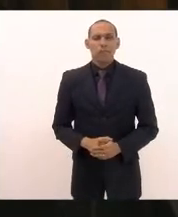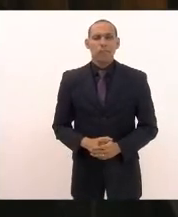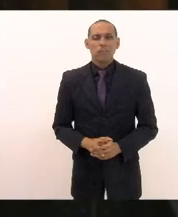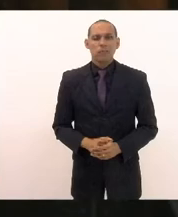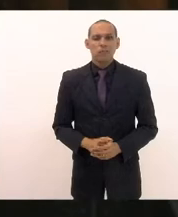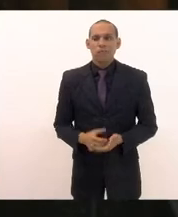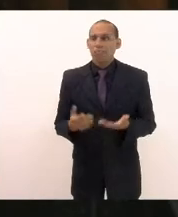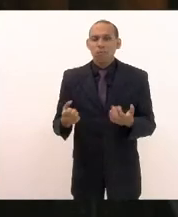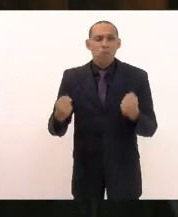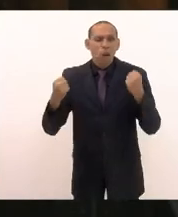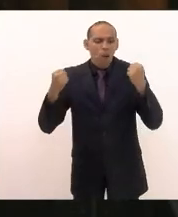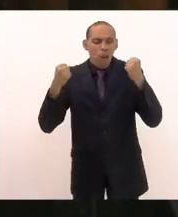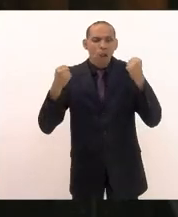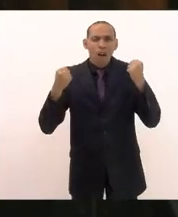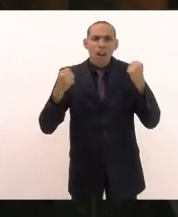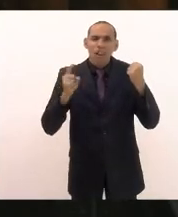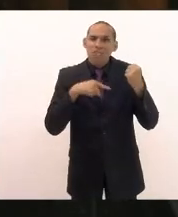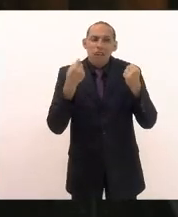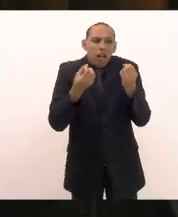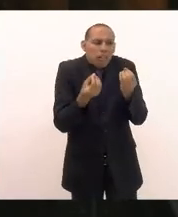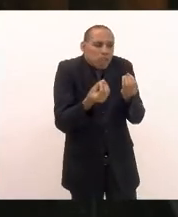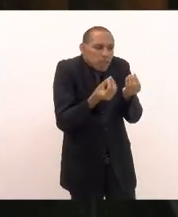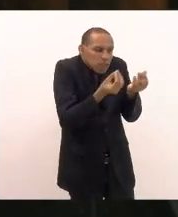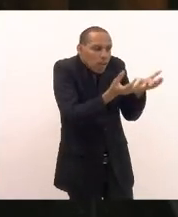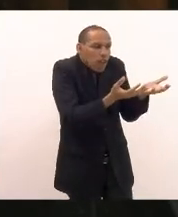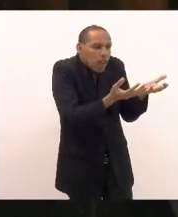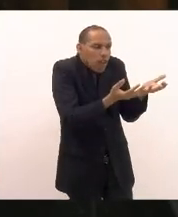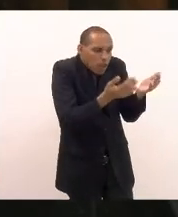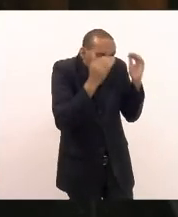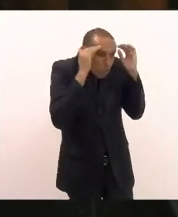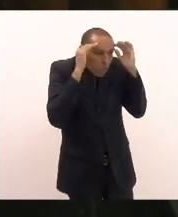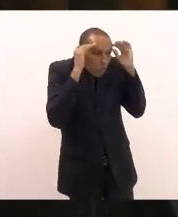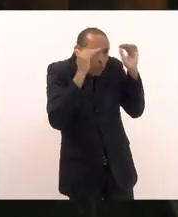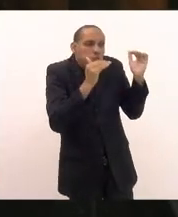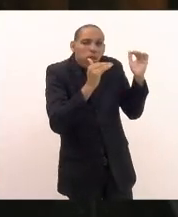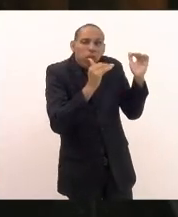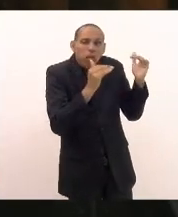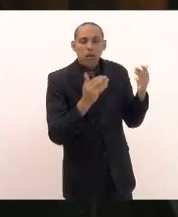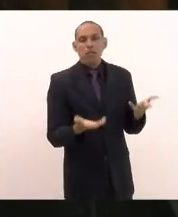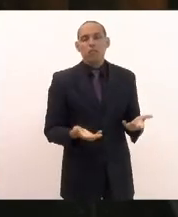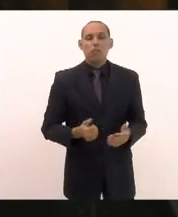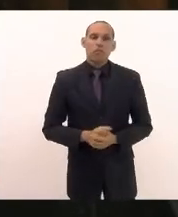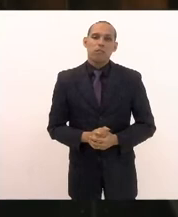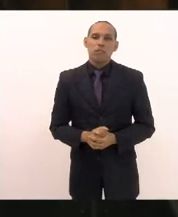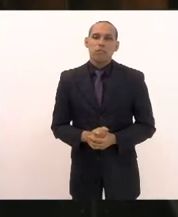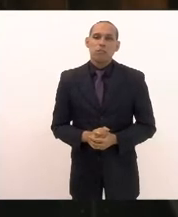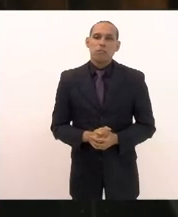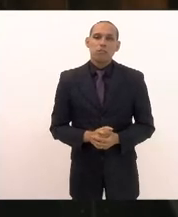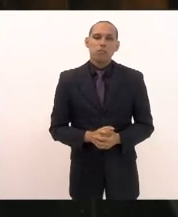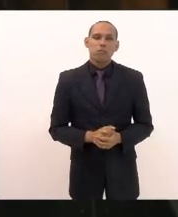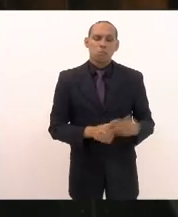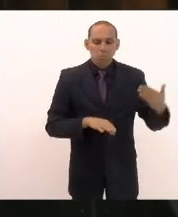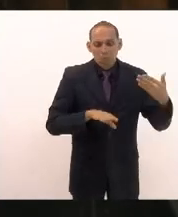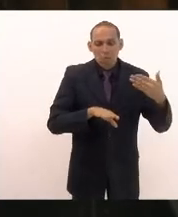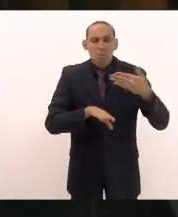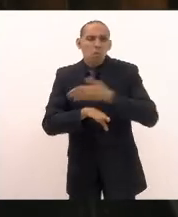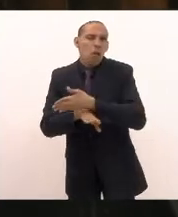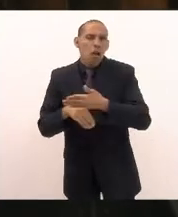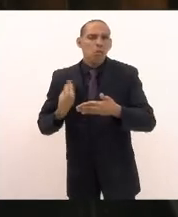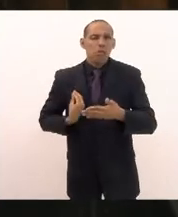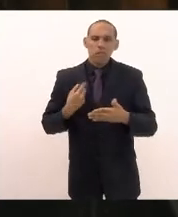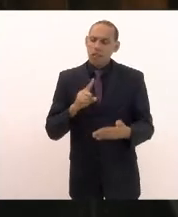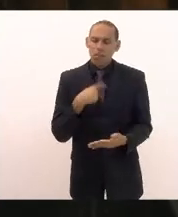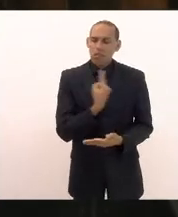Que poder foi esse que nós demos a essas pessoas? De se meterem assim nas nossas